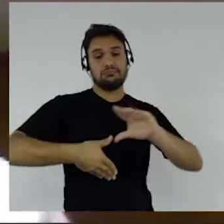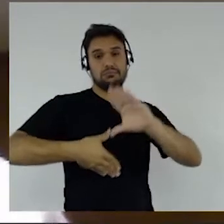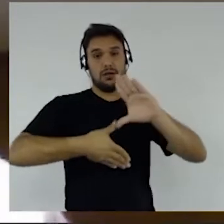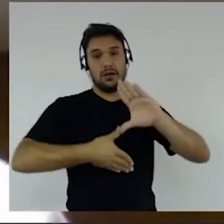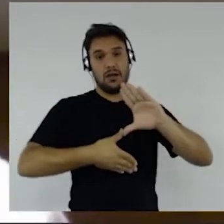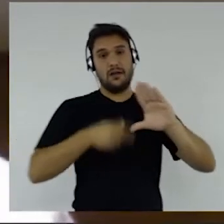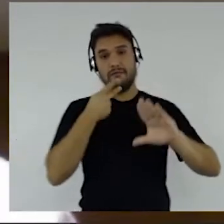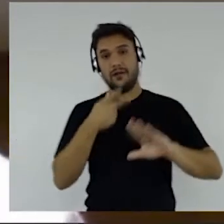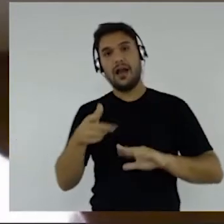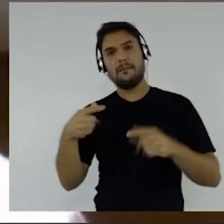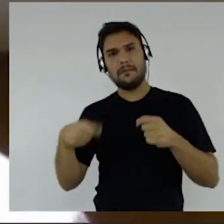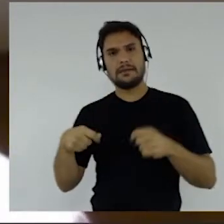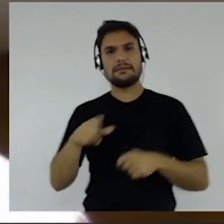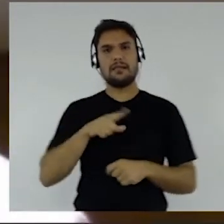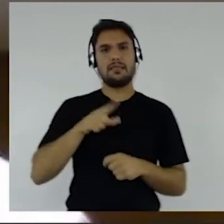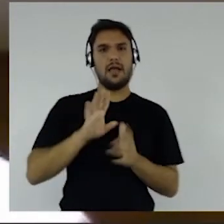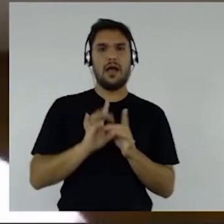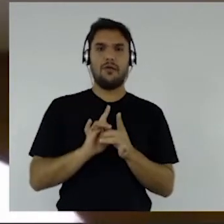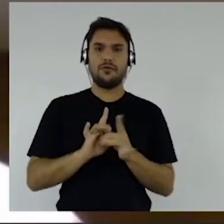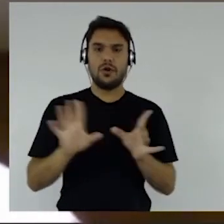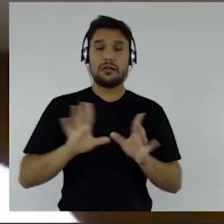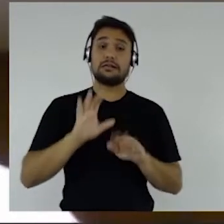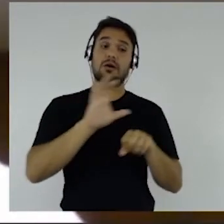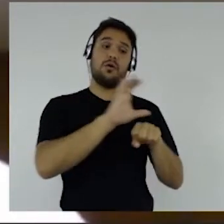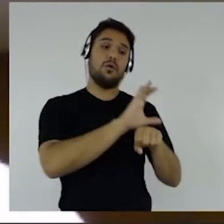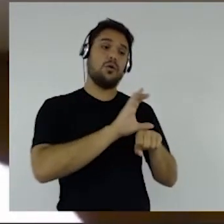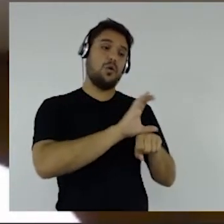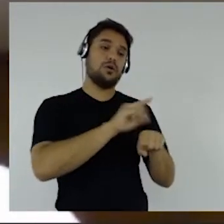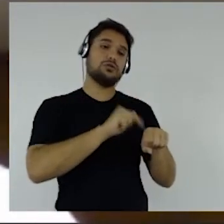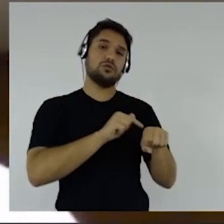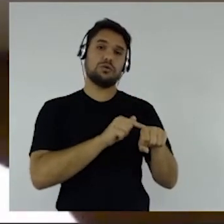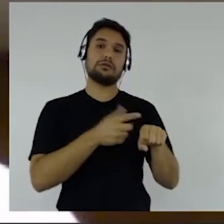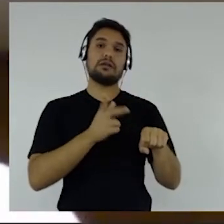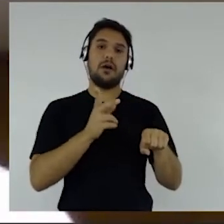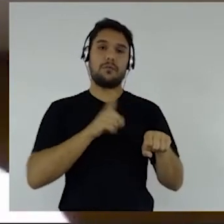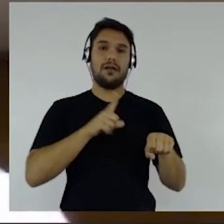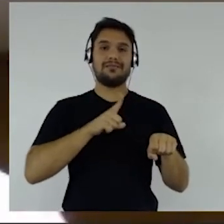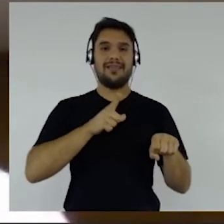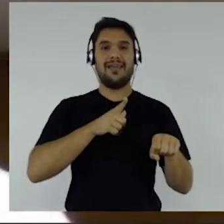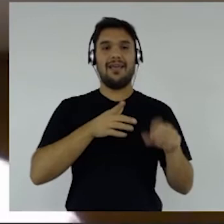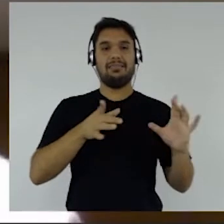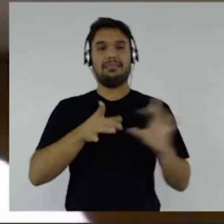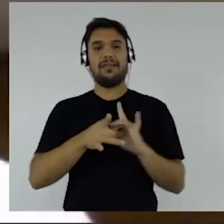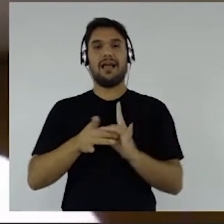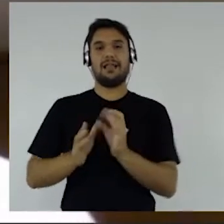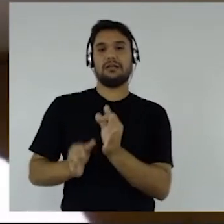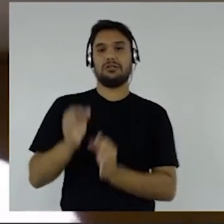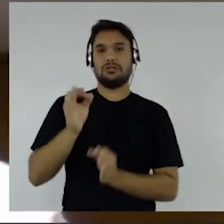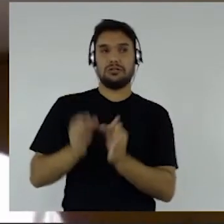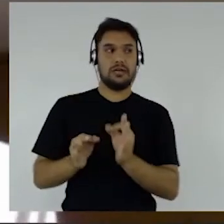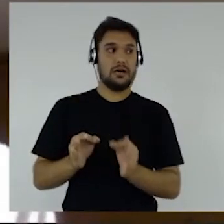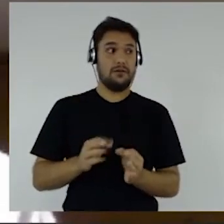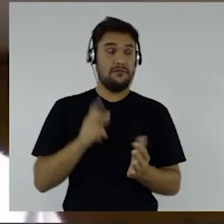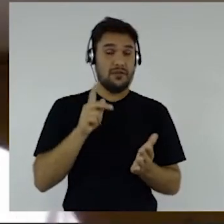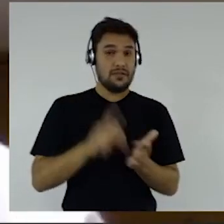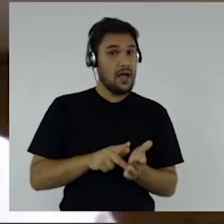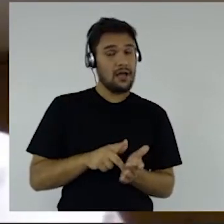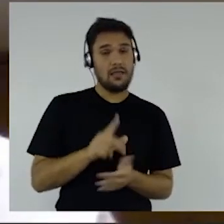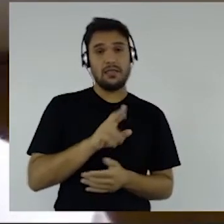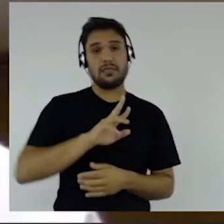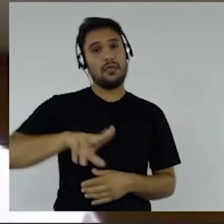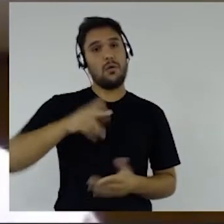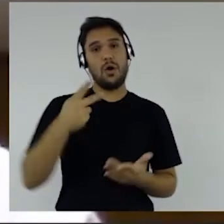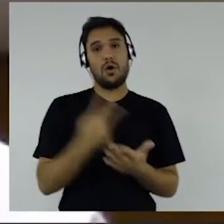autoridade tem que ter autorização constitucional para exercer funções judiciais. E certamente não é o que acontece no